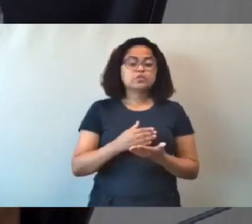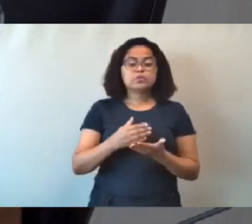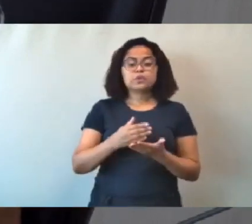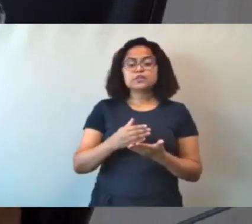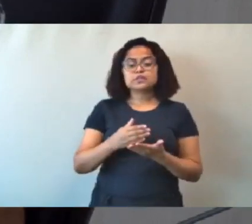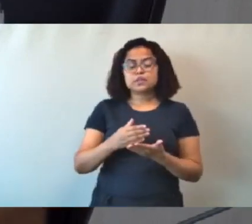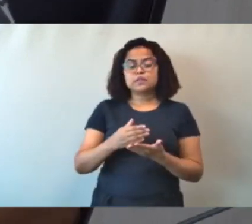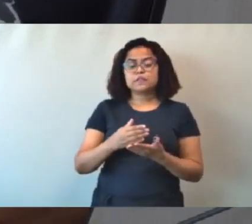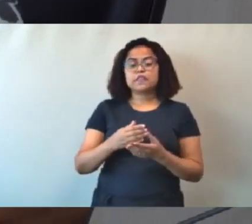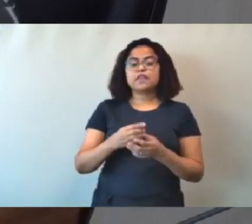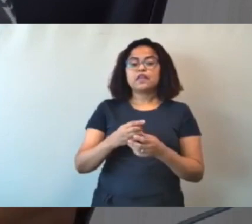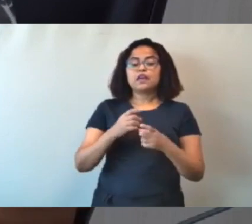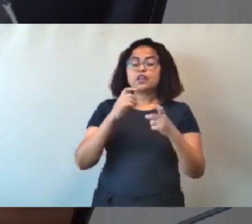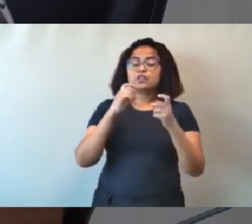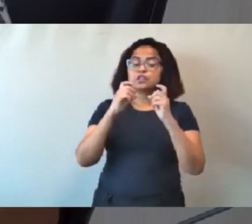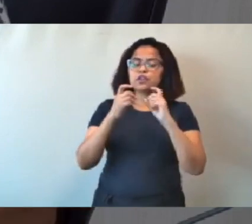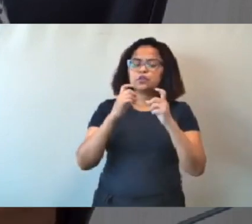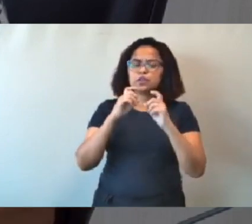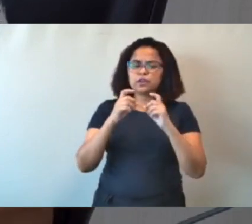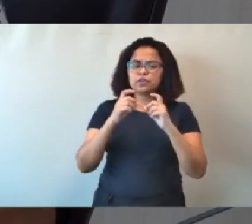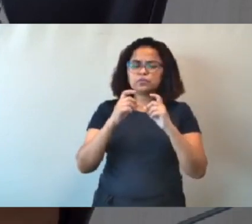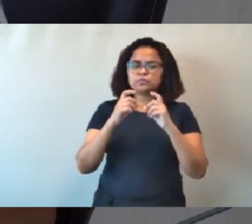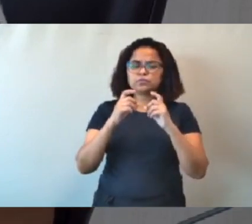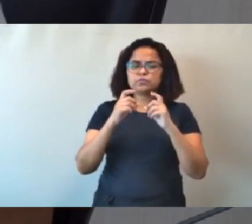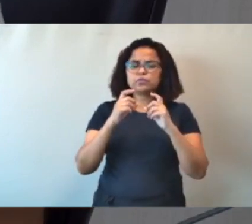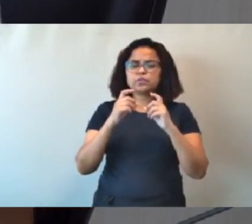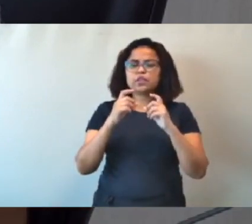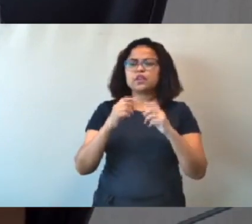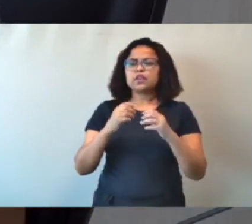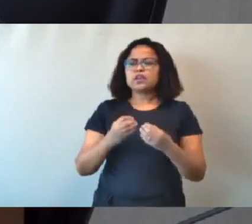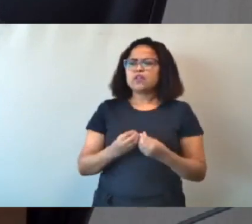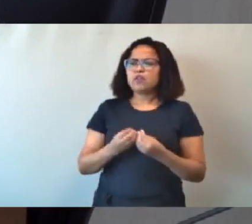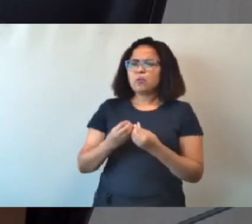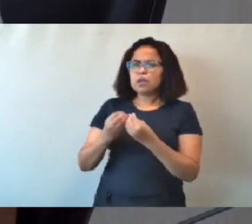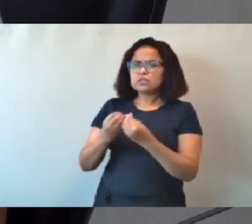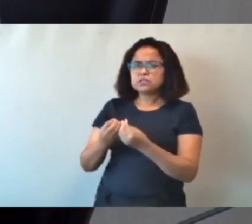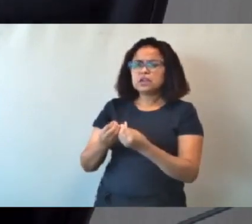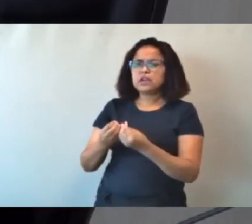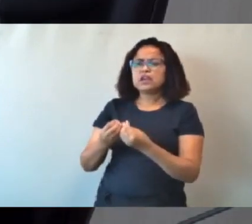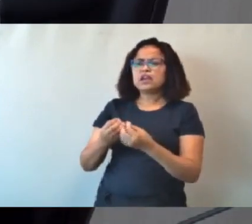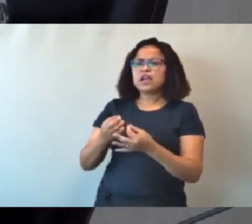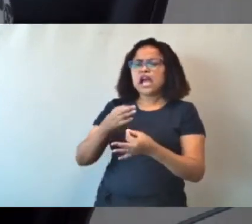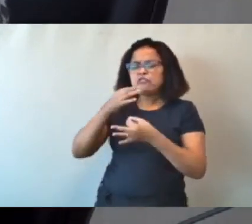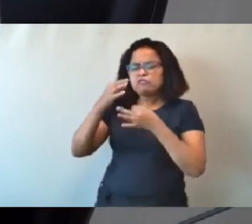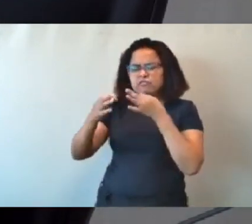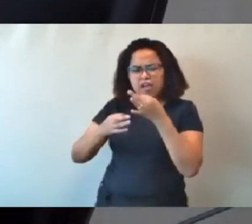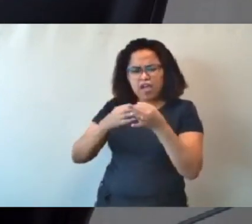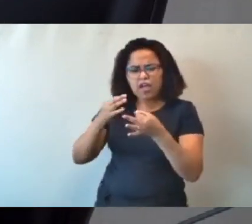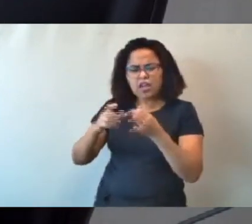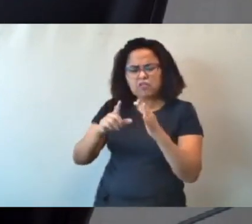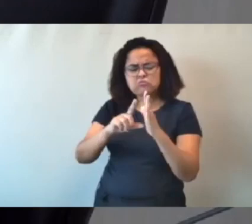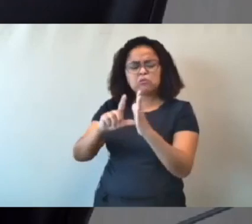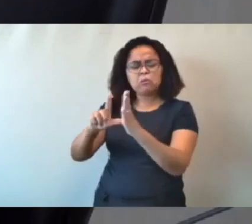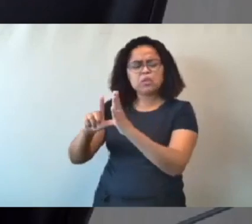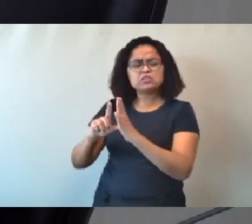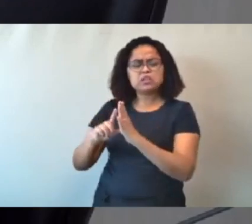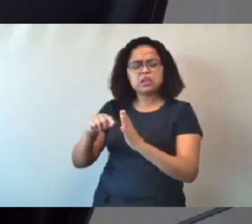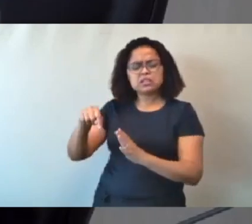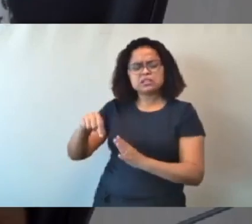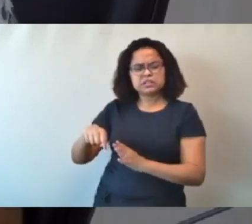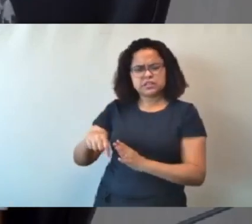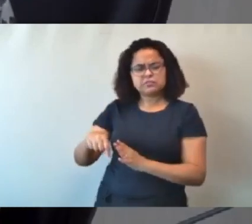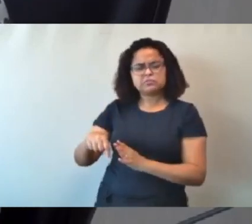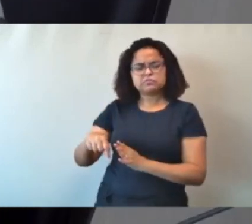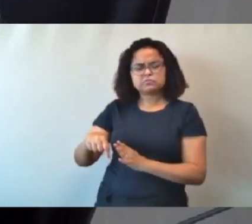Eu vou passar aqui a fala para alguns dos nossos comerciantes que já têm sua residência